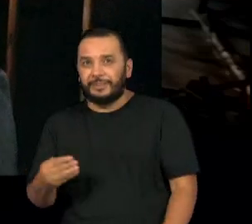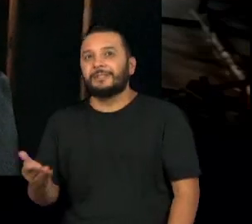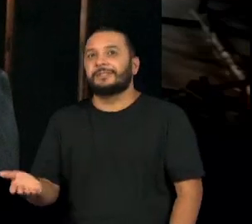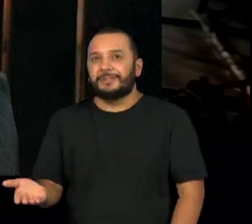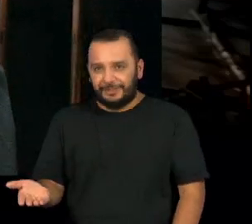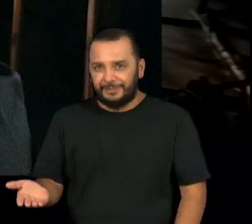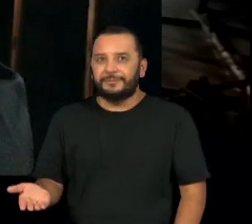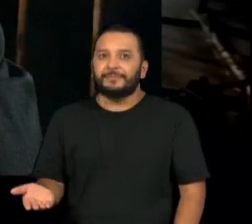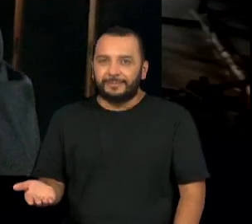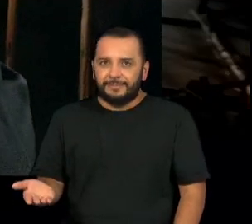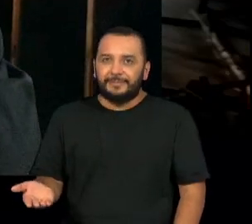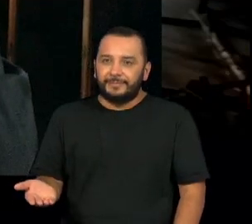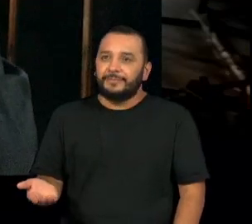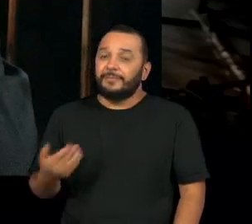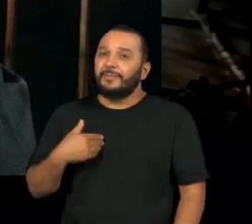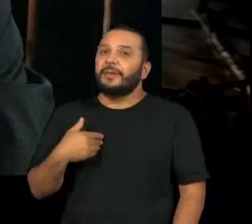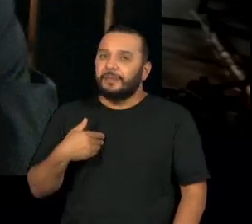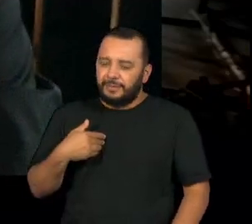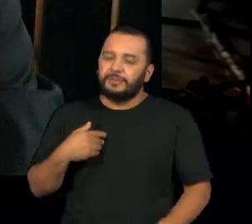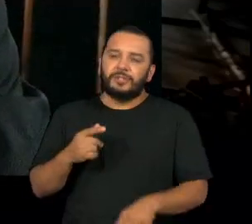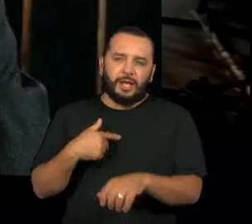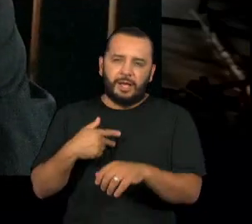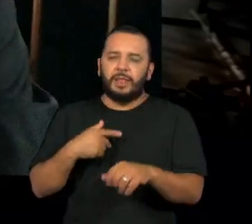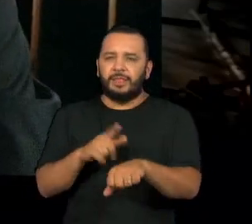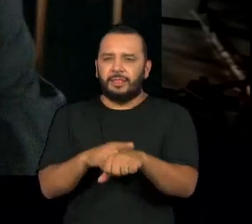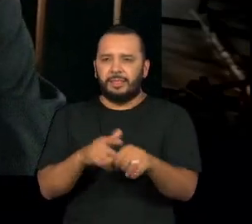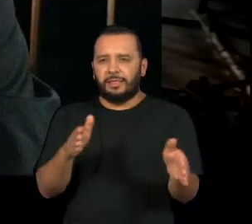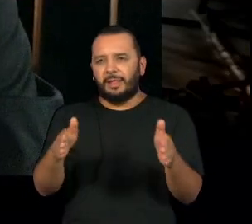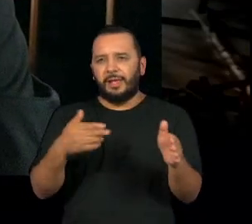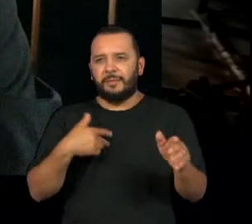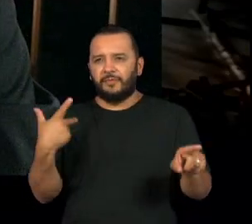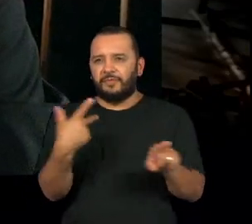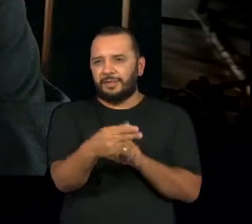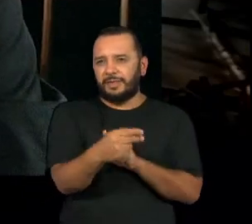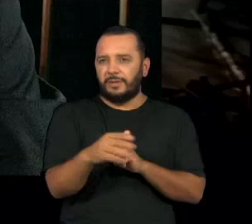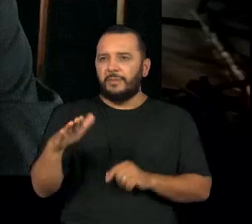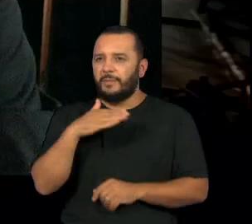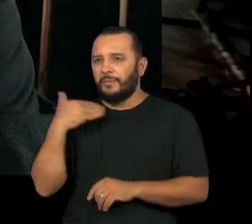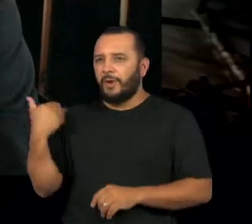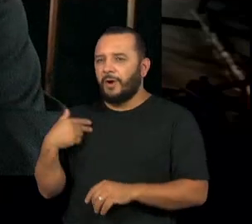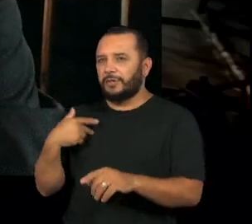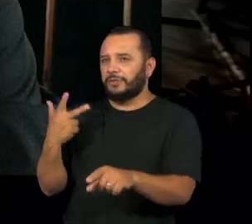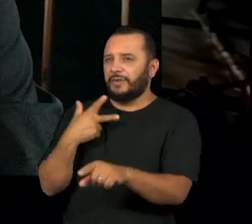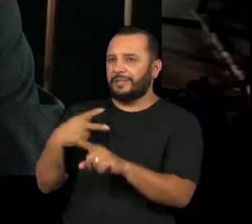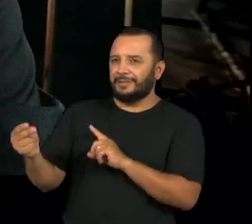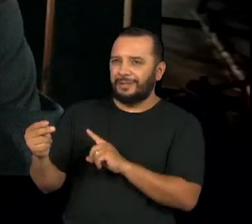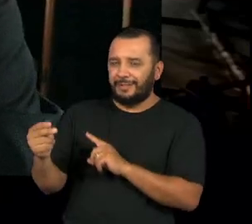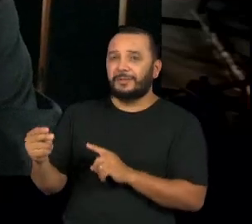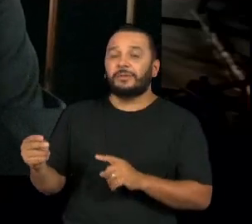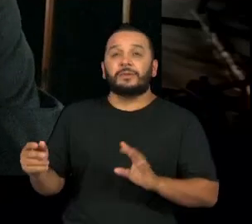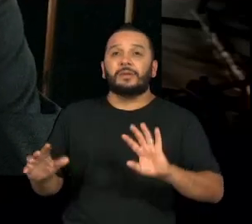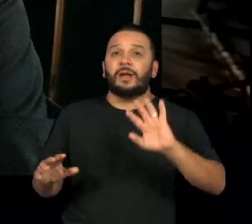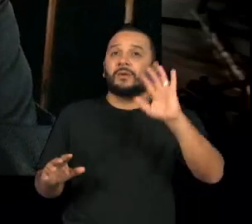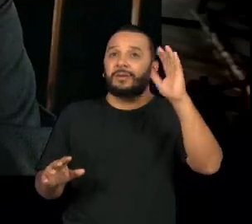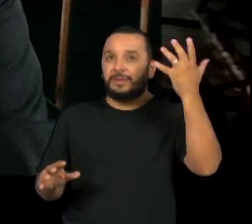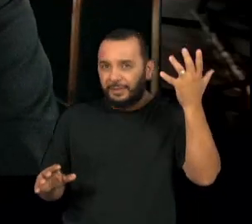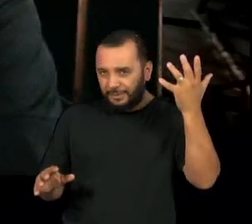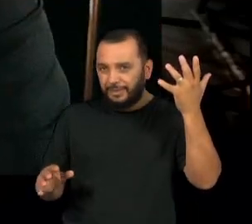filhote. Olha só, vencendo o tempo, vencendo a morte, E o que aconteceu